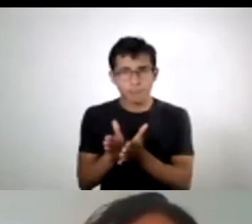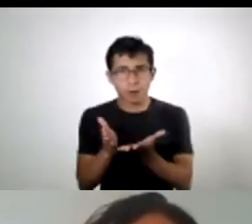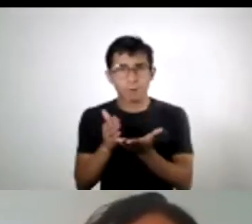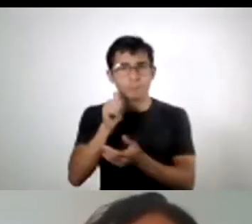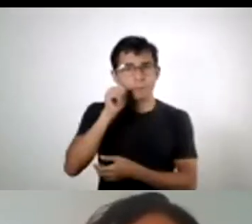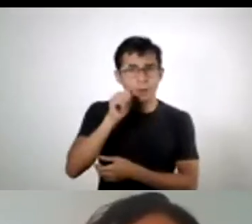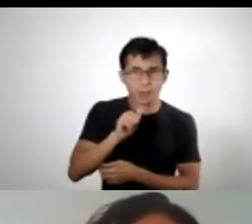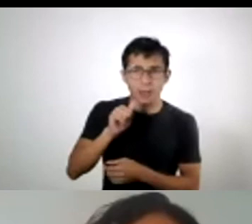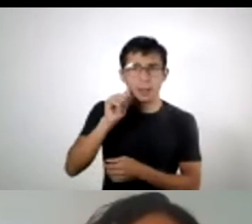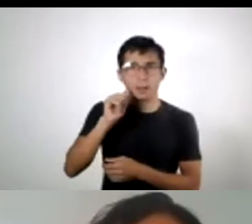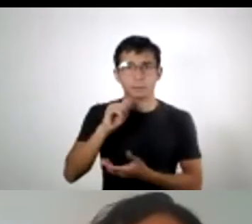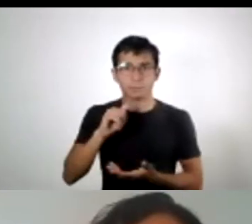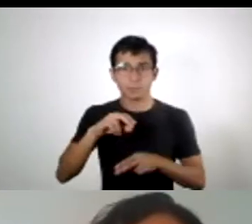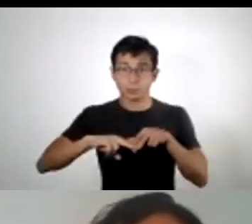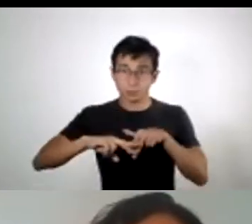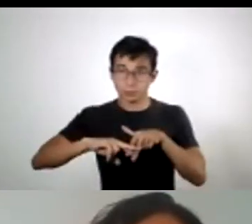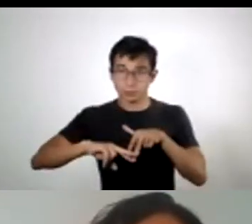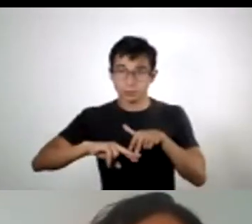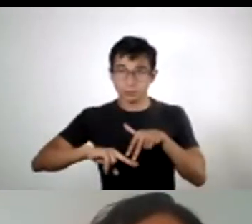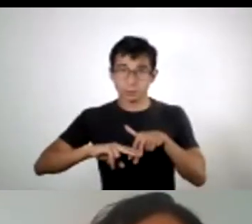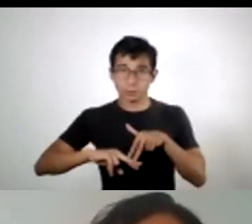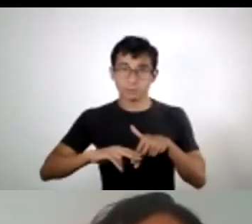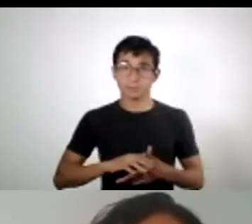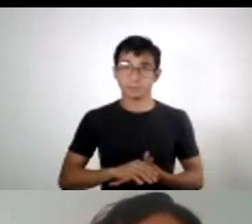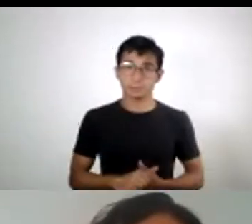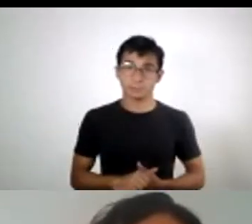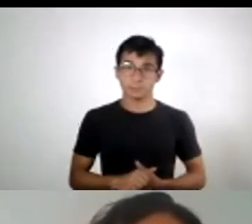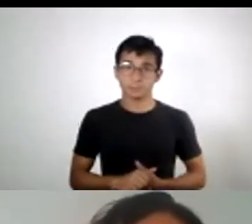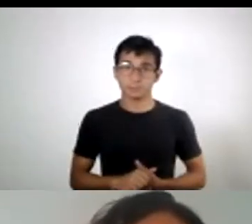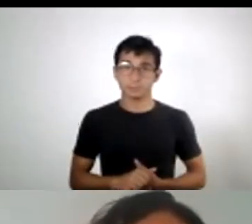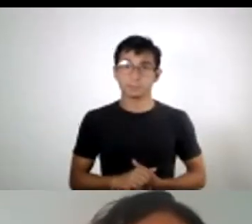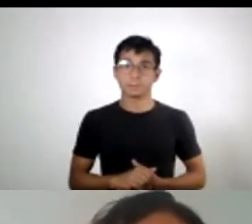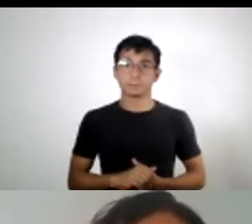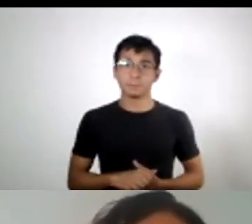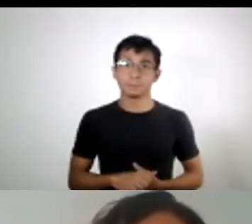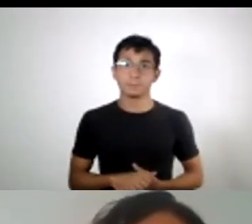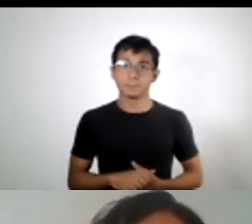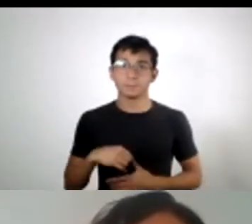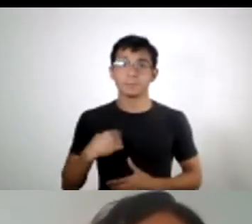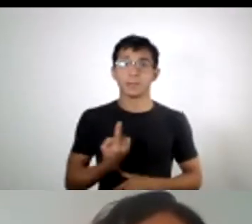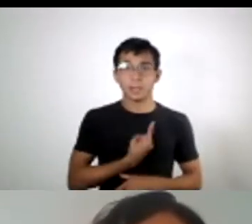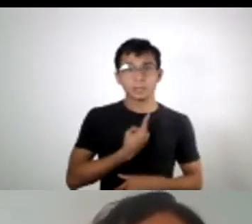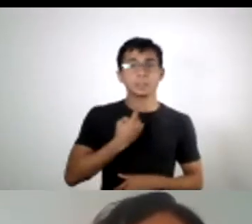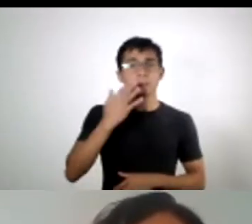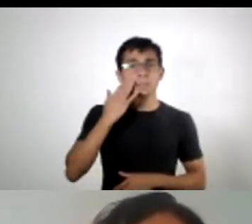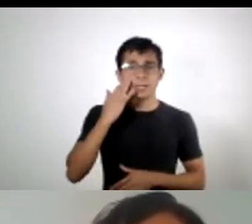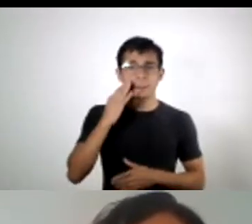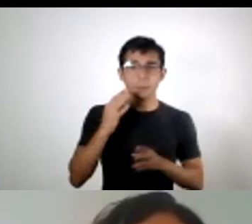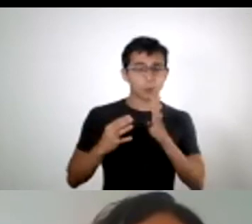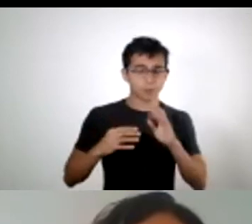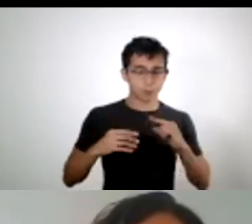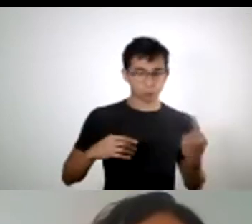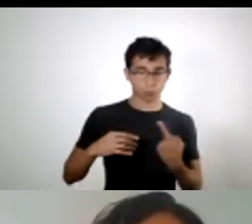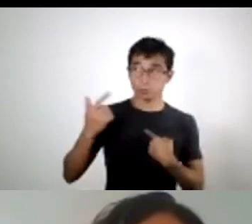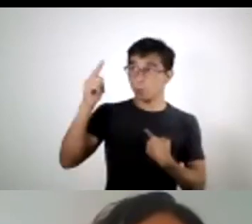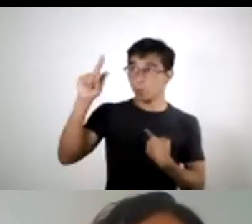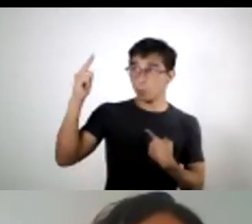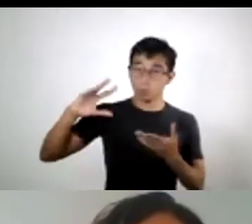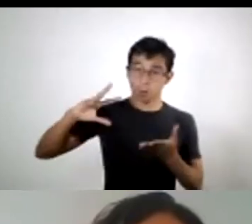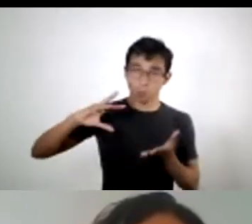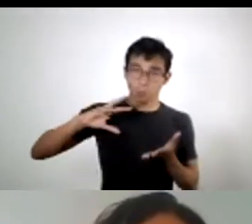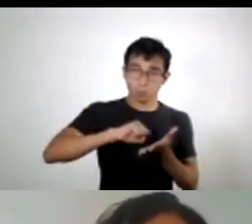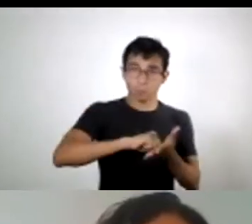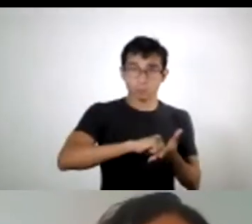que estamos em território quilombola, a gente tem esse olhar da colonialidade do saber, realmente. Quando